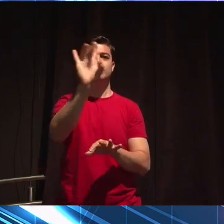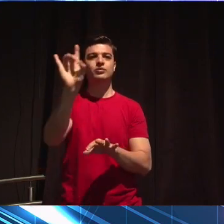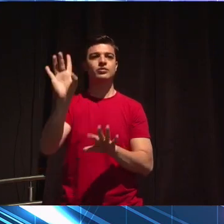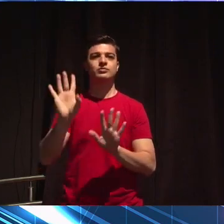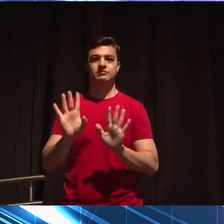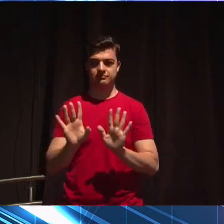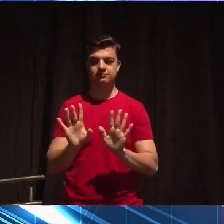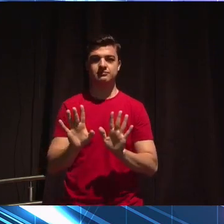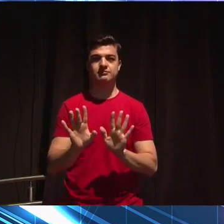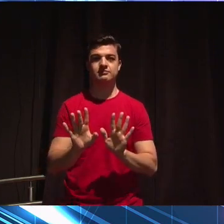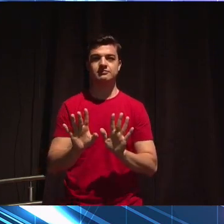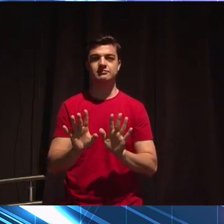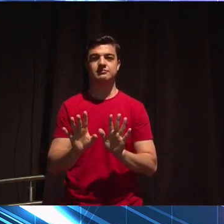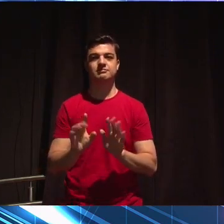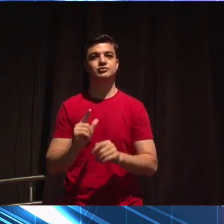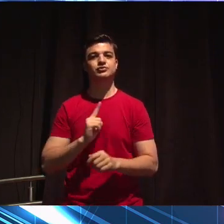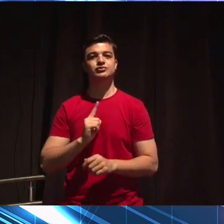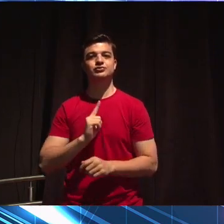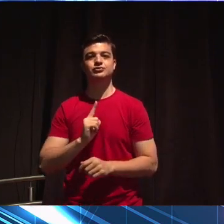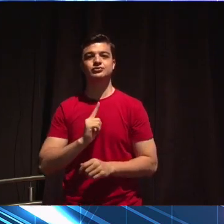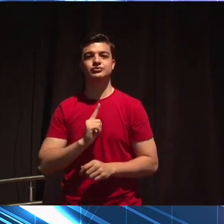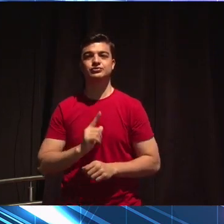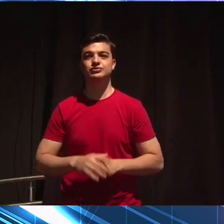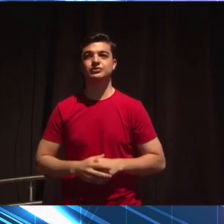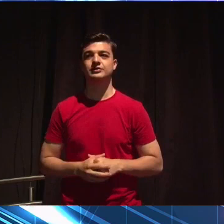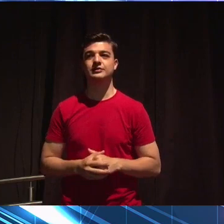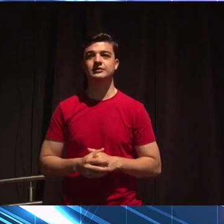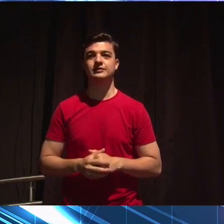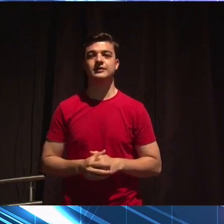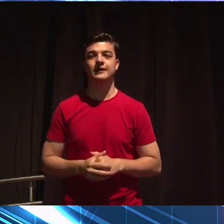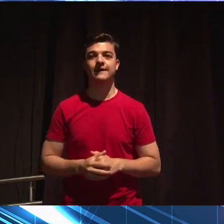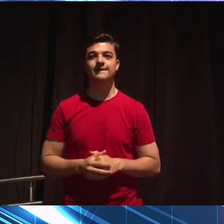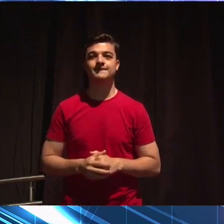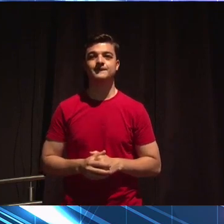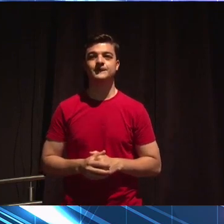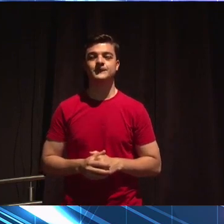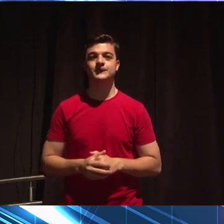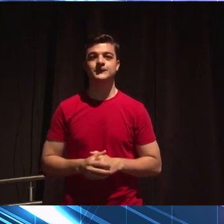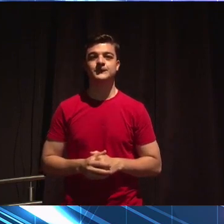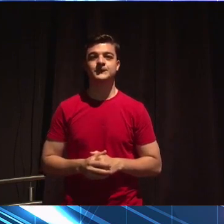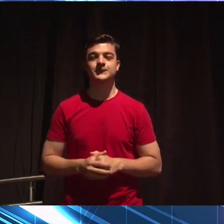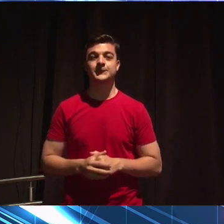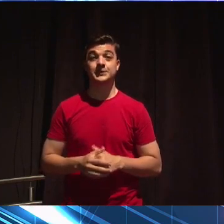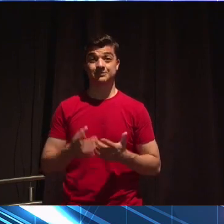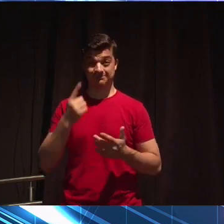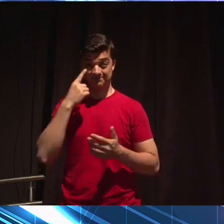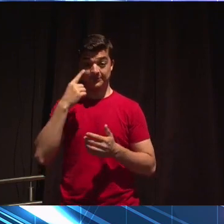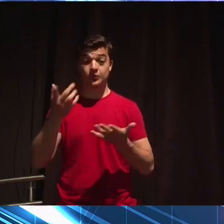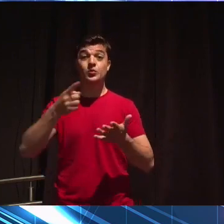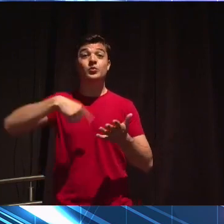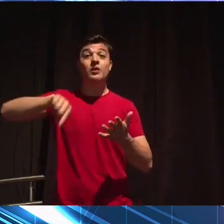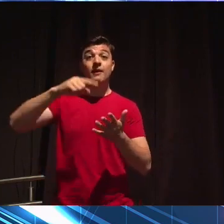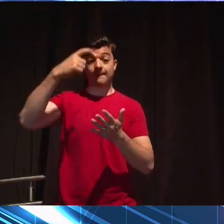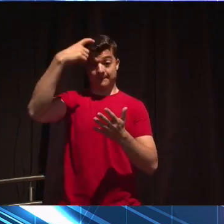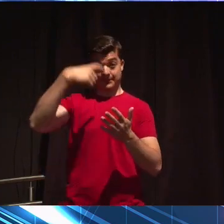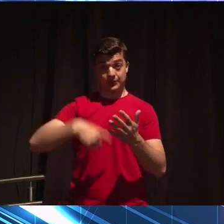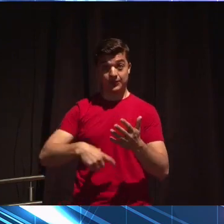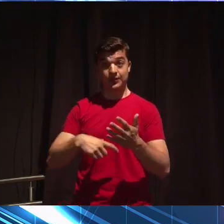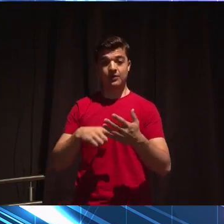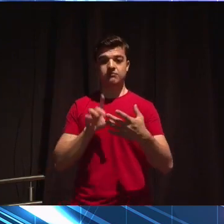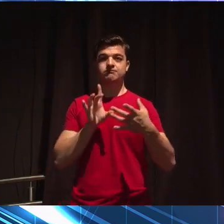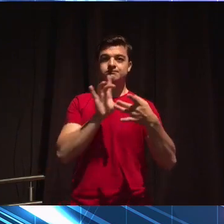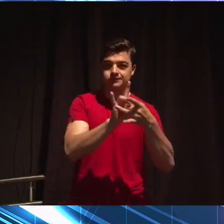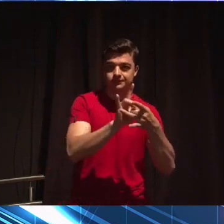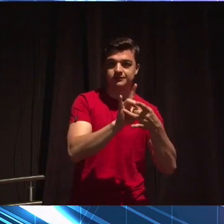claro, a gente teve agora um problema de fornecimento em função do tal de Covid, mas, cara, o fato é, mais do que nós conectados, nós temos coisas